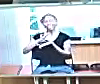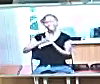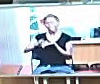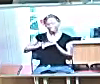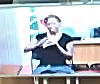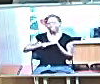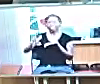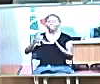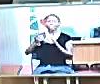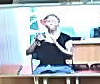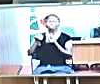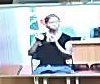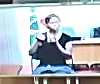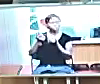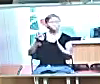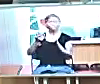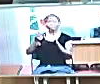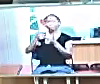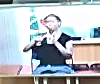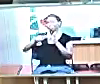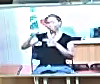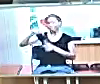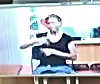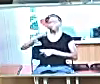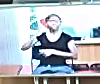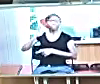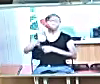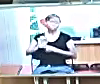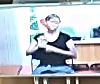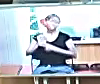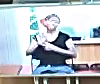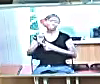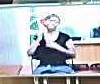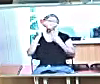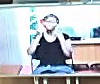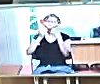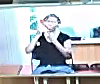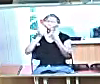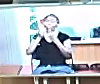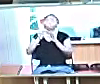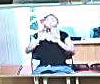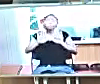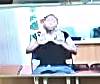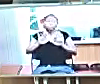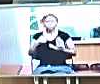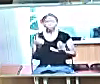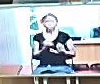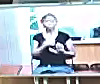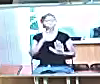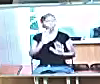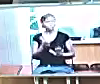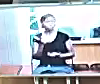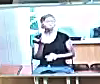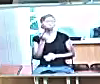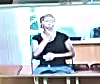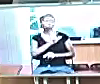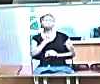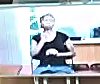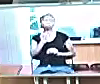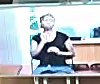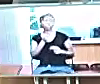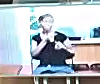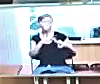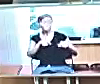esteja em alerta seja preocupante mas nós conseguimos assegurar uma